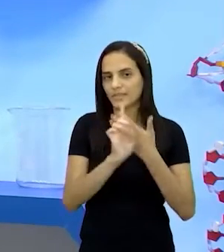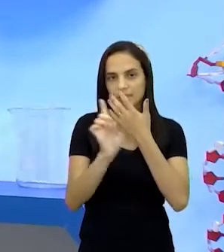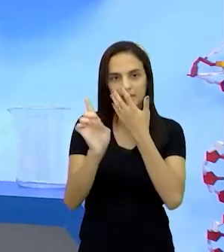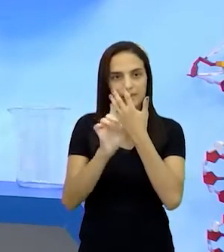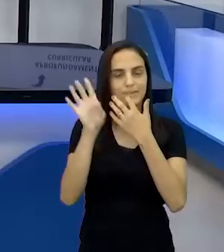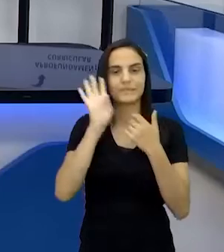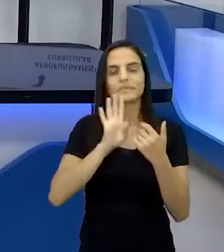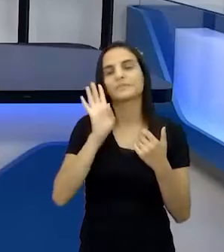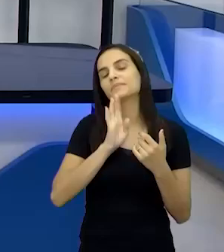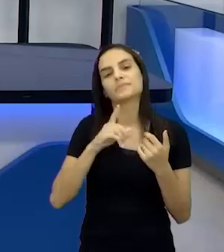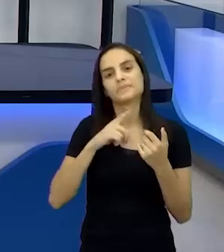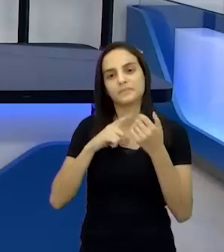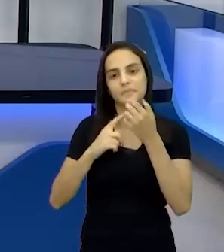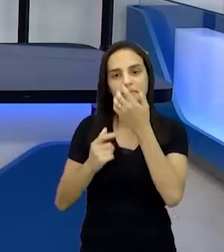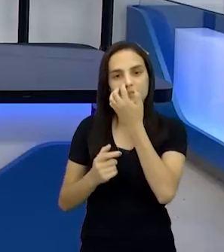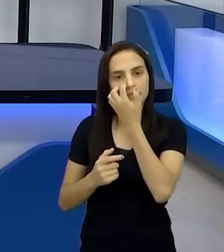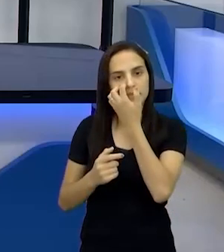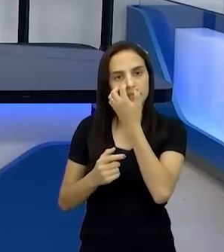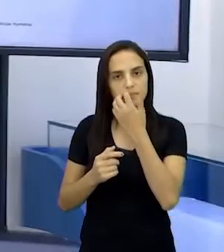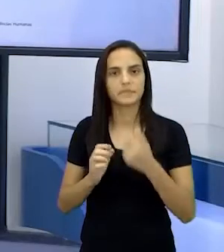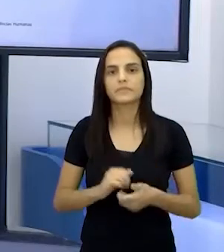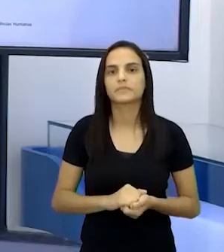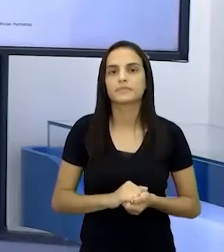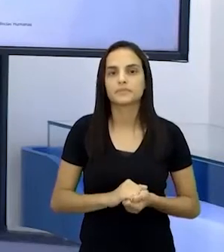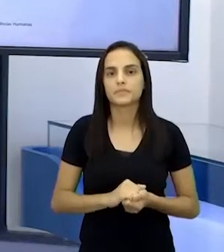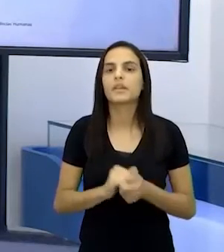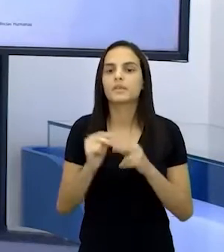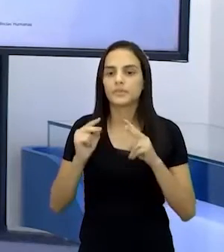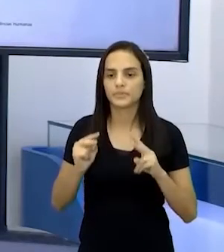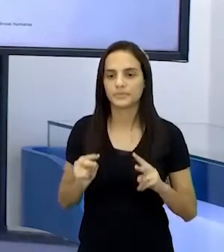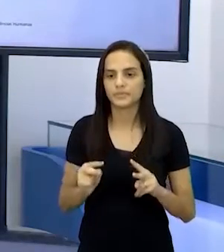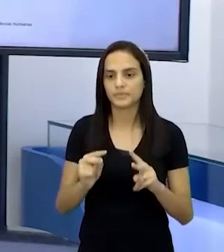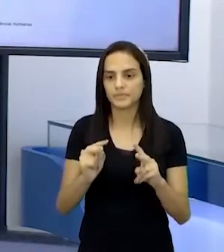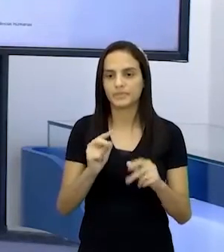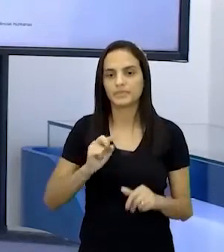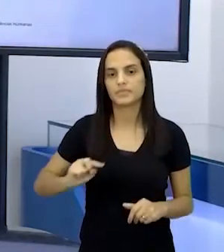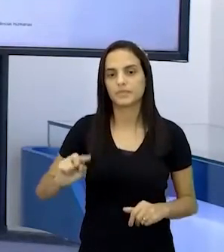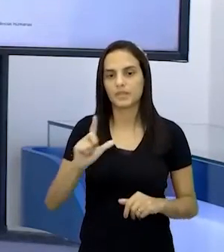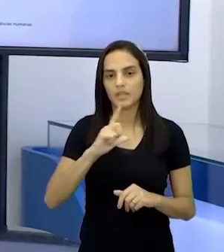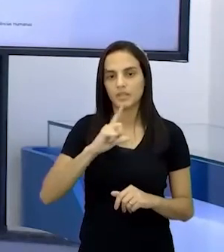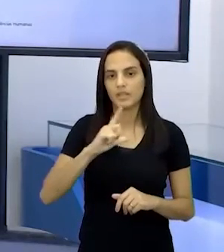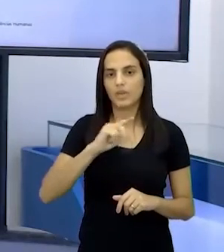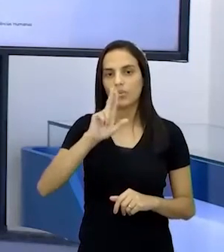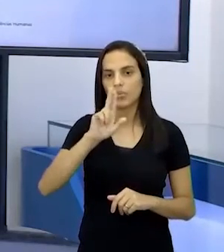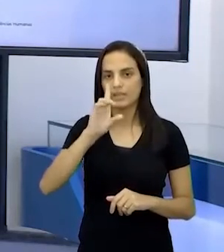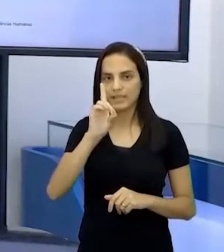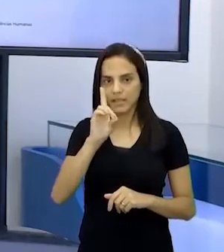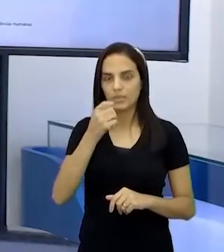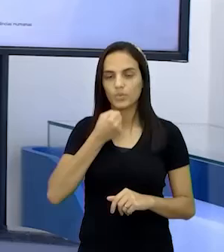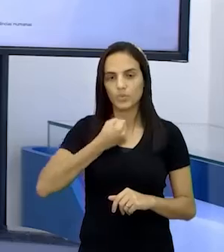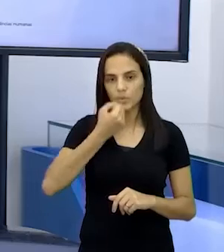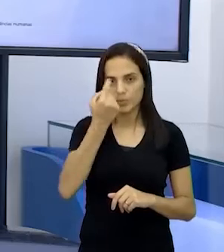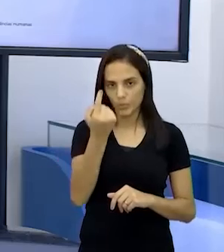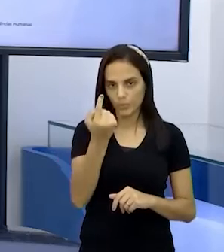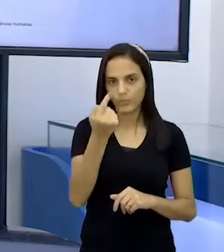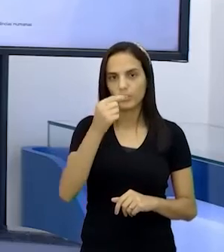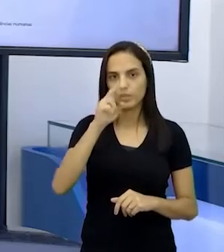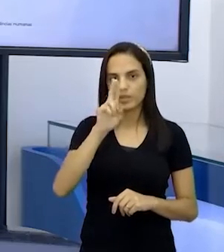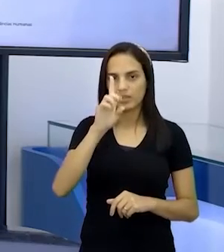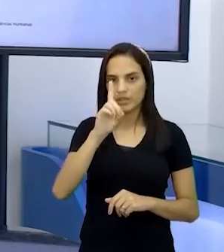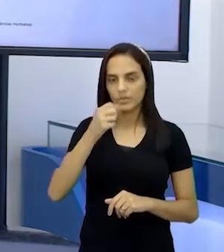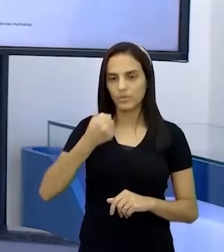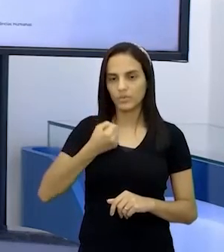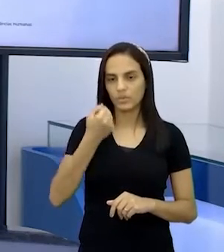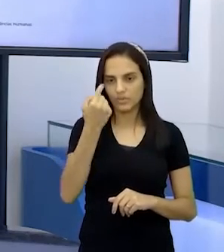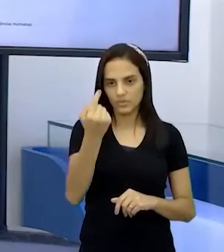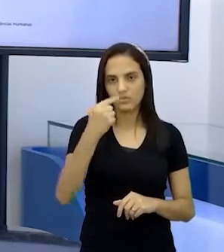ser bem legal. Opa, vai ser bem bacana. E aí, dando continuidade, a gente tem a unidade 1. Então, unidade curricular 1, que é o